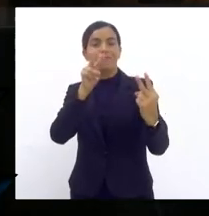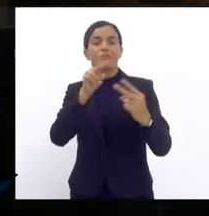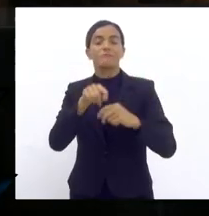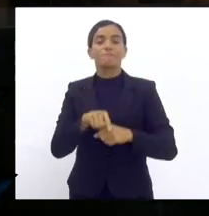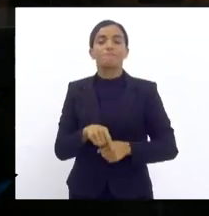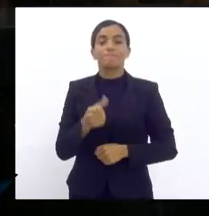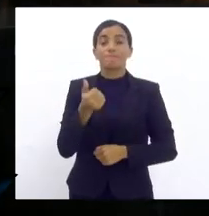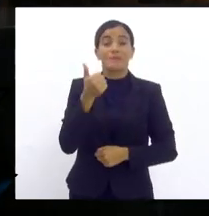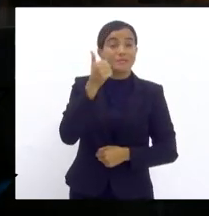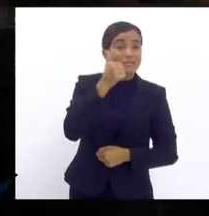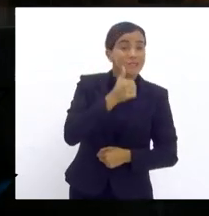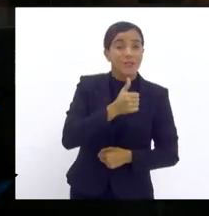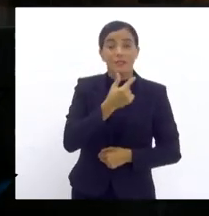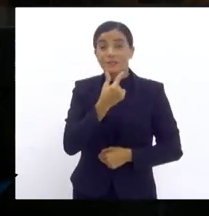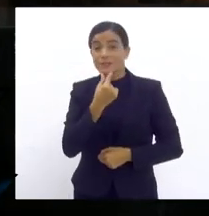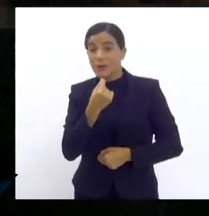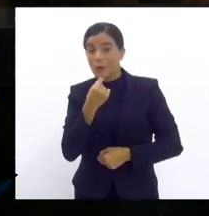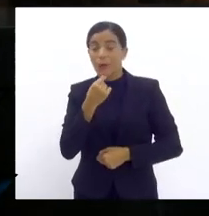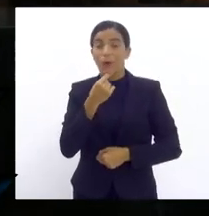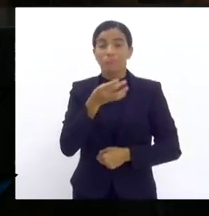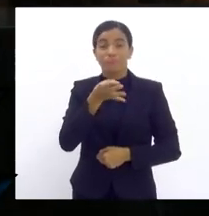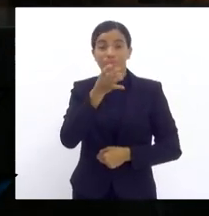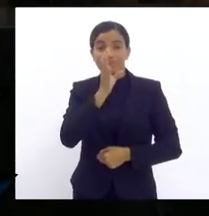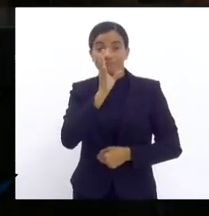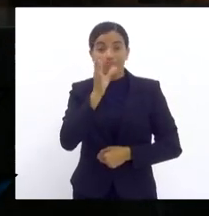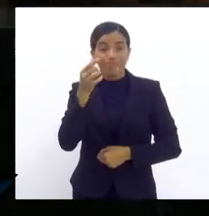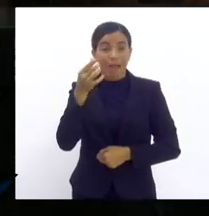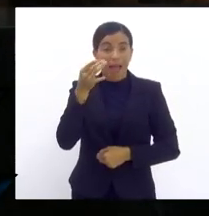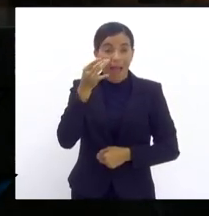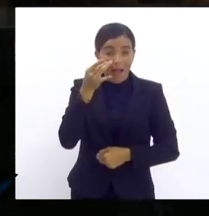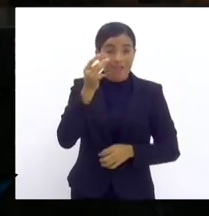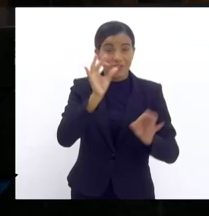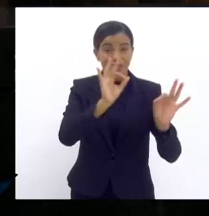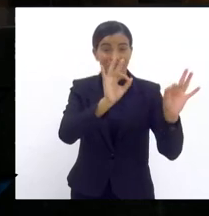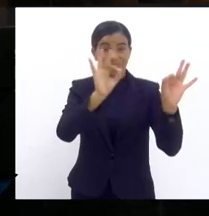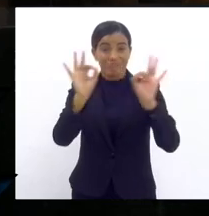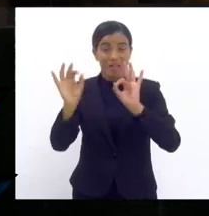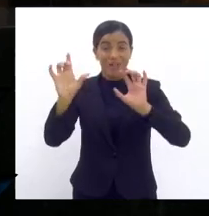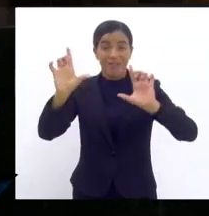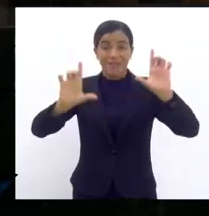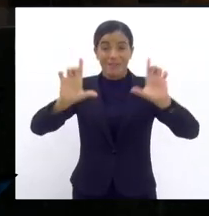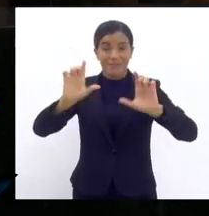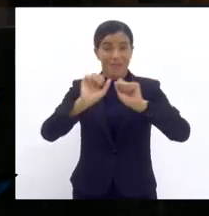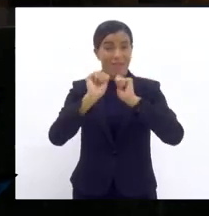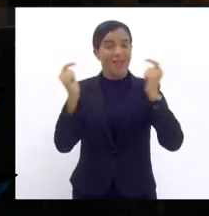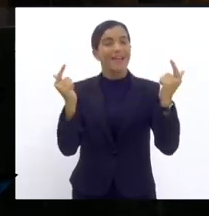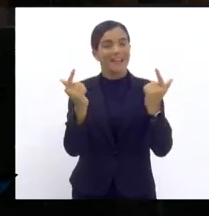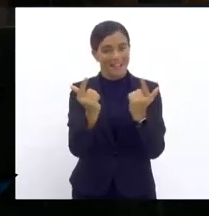senhoras e senhores telespectadores da TV alerj